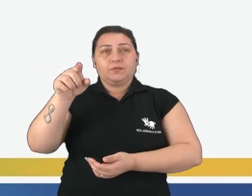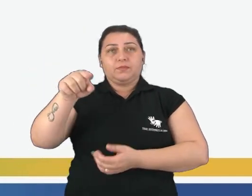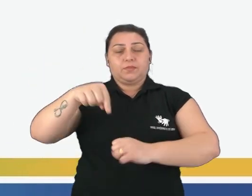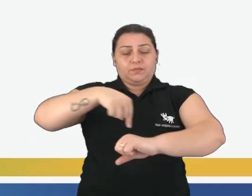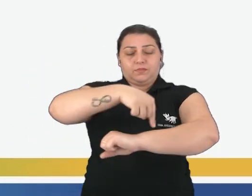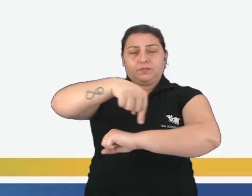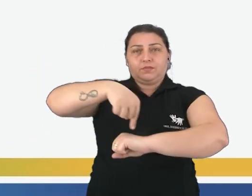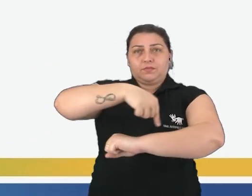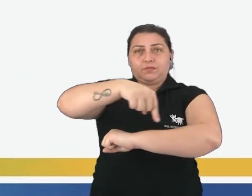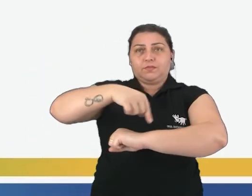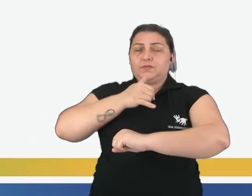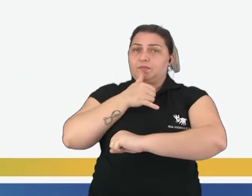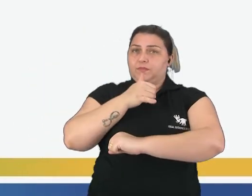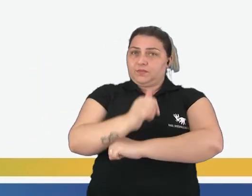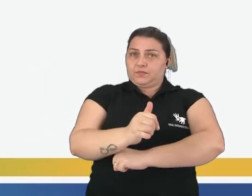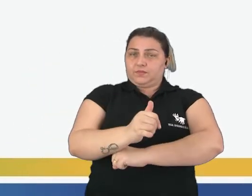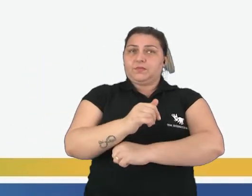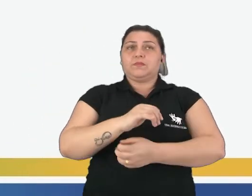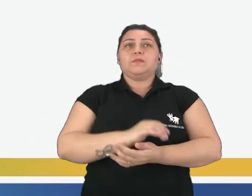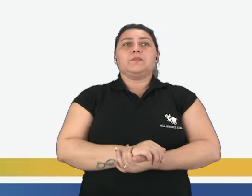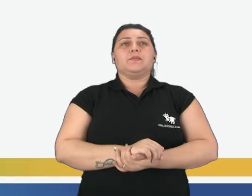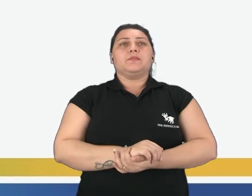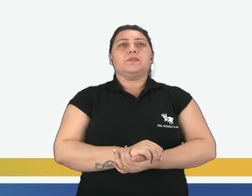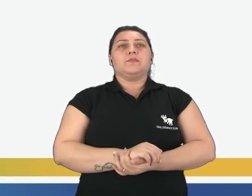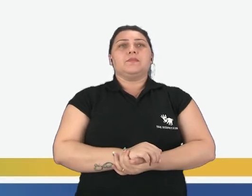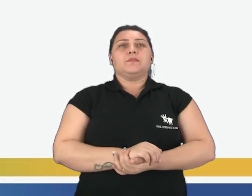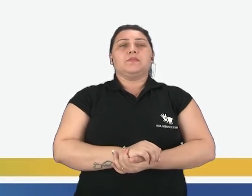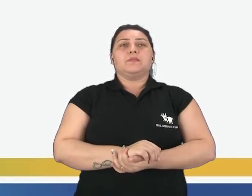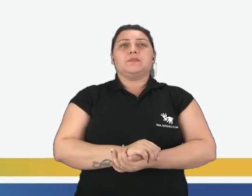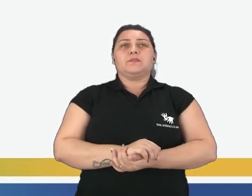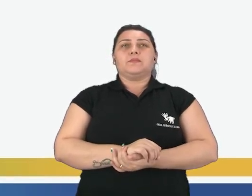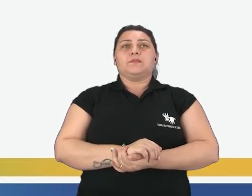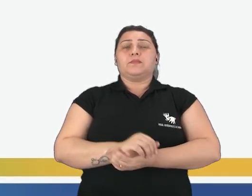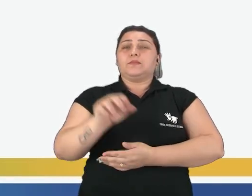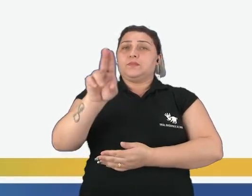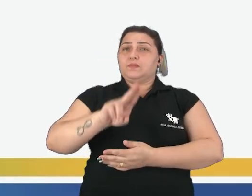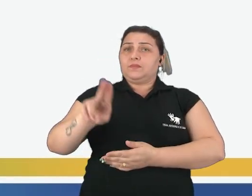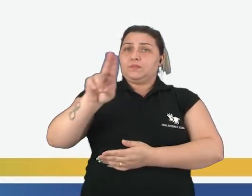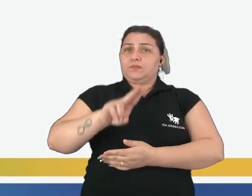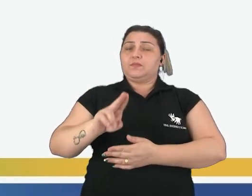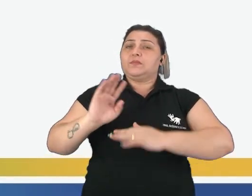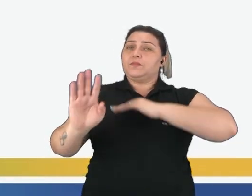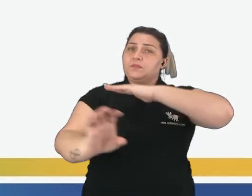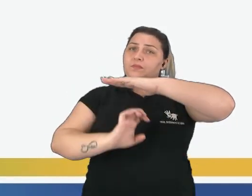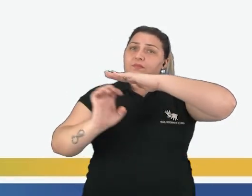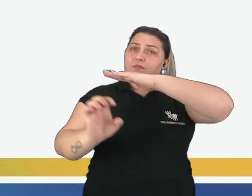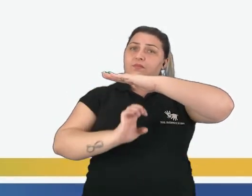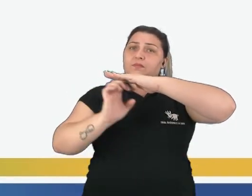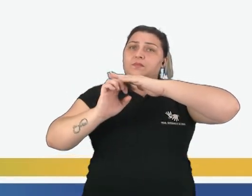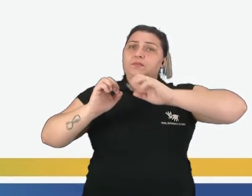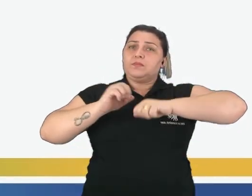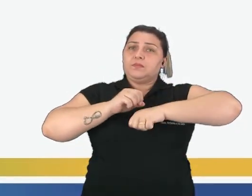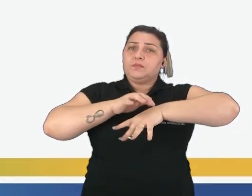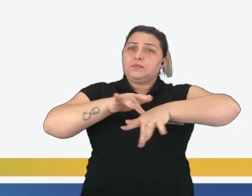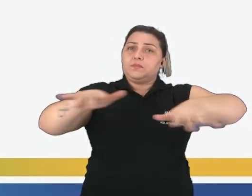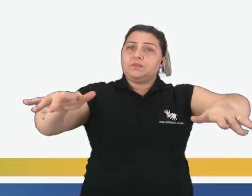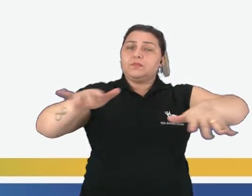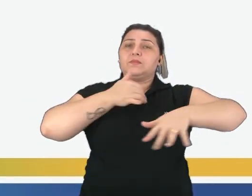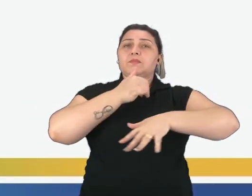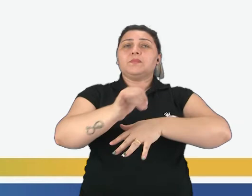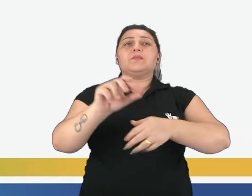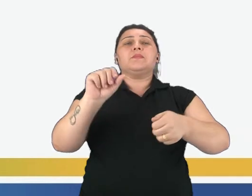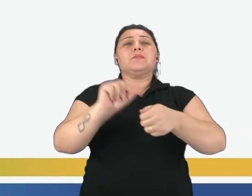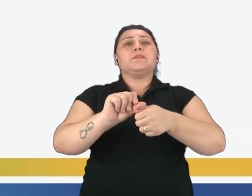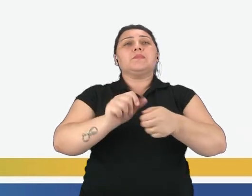o relógio, né? O relógio de energia, né? Isso aí é utilizado pelas empresas aí que distribuem energia para fazer a